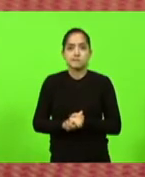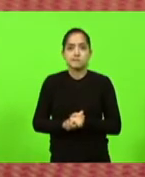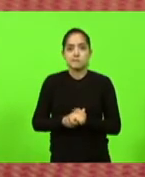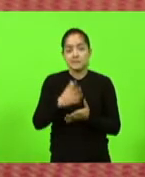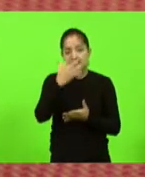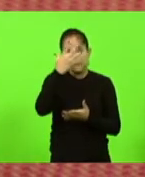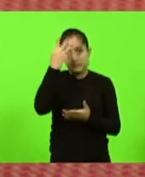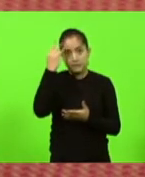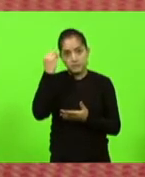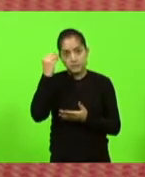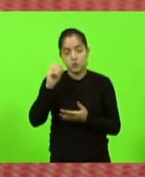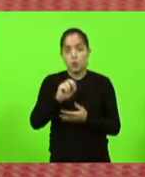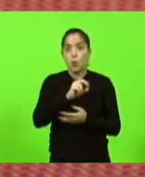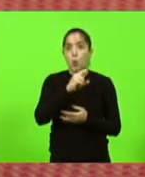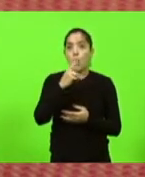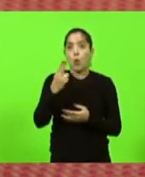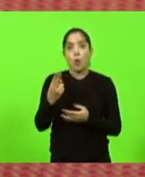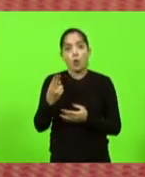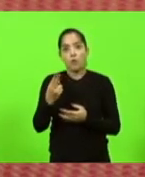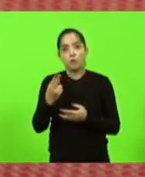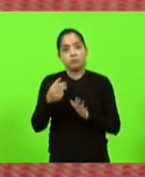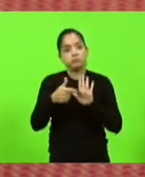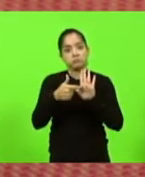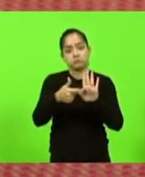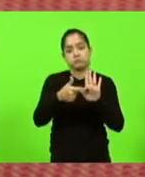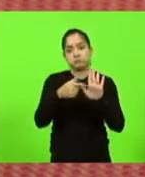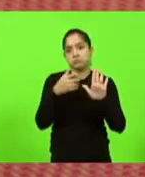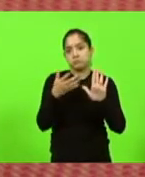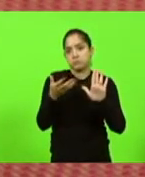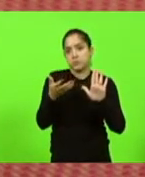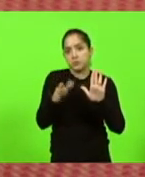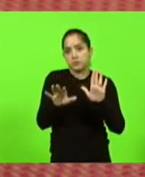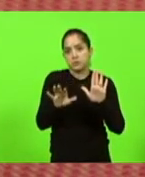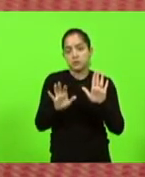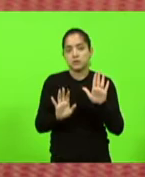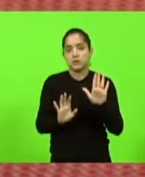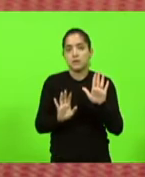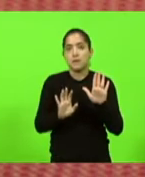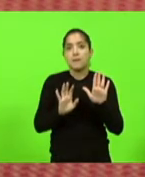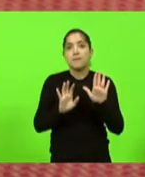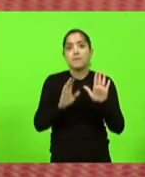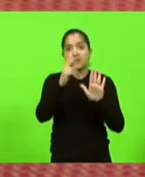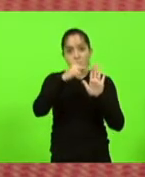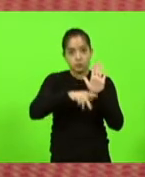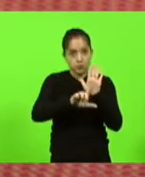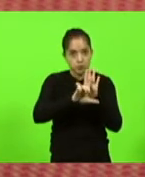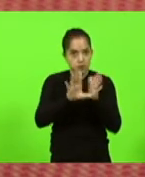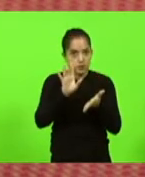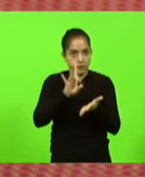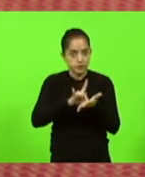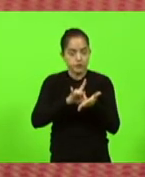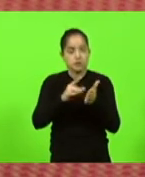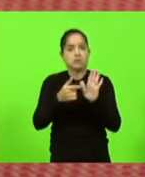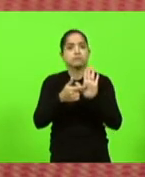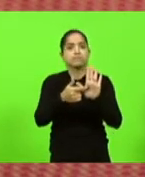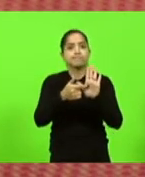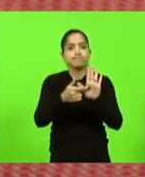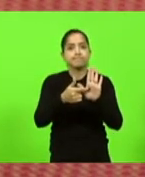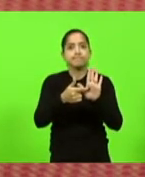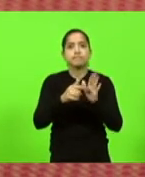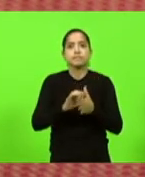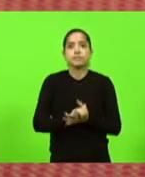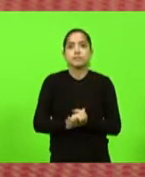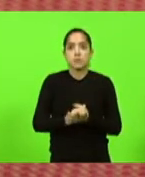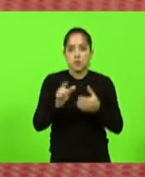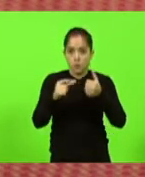esquecimento ou porque não quis trazer o conhecimento dos senhores deputados. Na verdade, o projeto original, senhor presidente, diz o seguinte: o